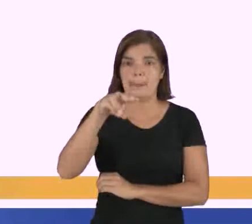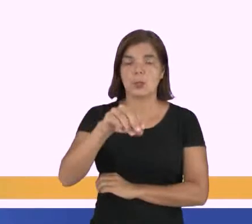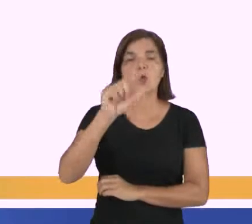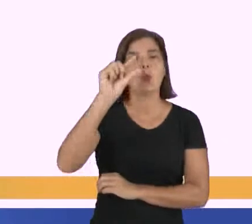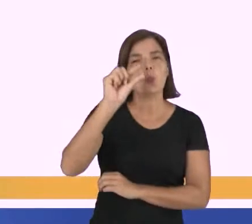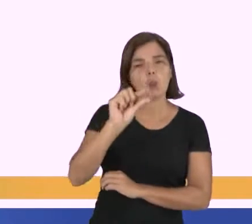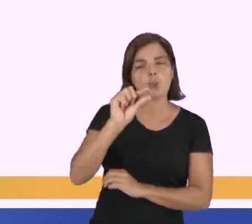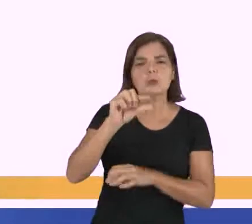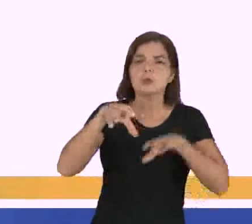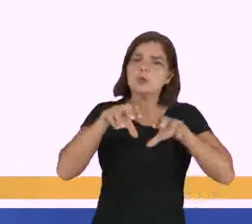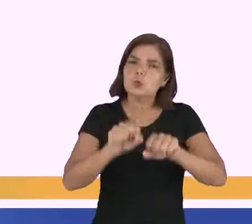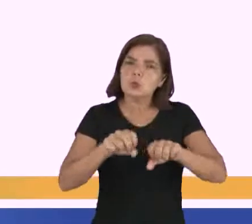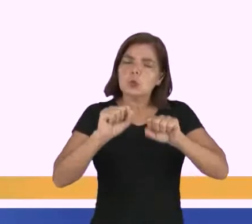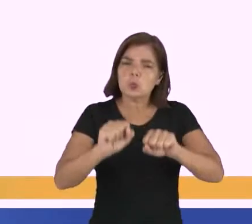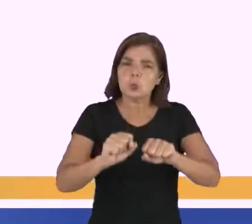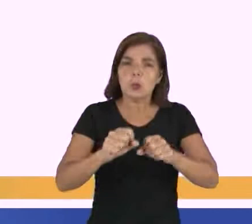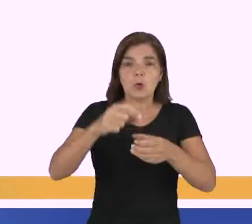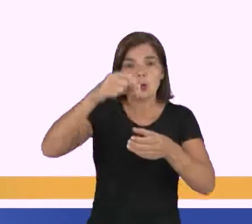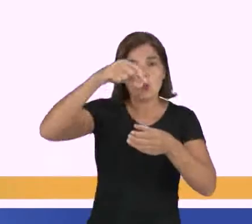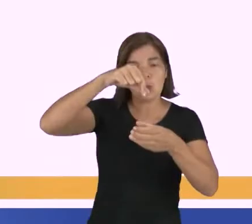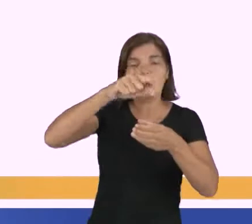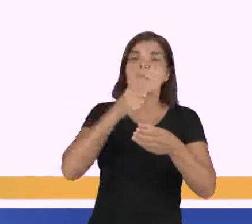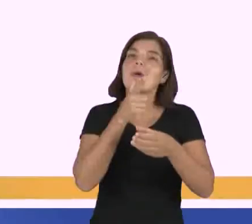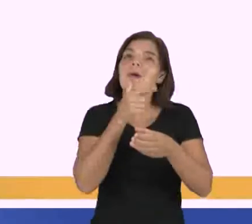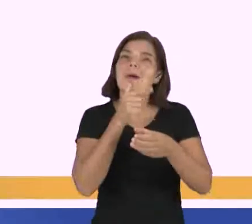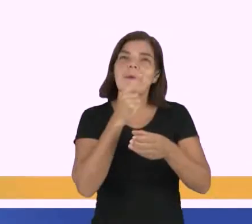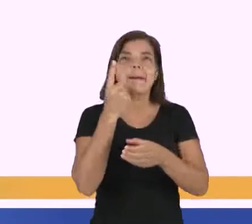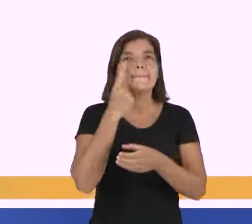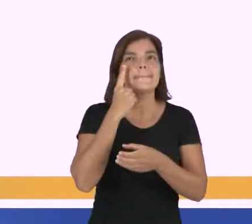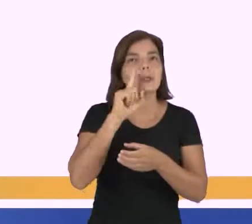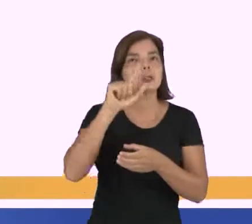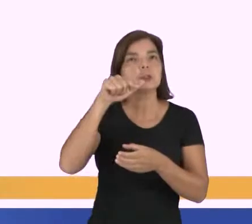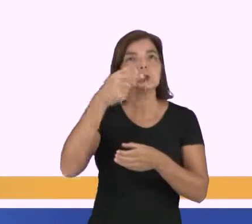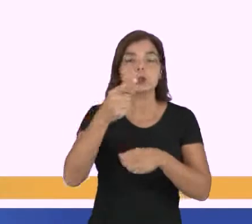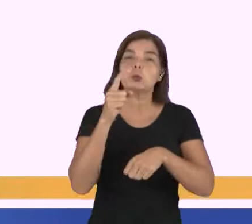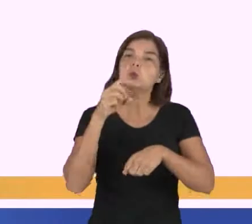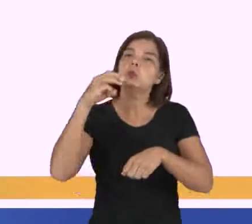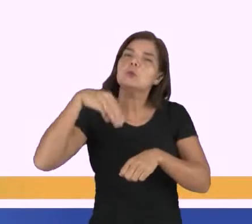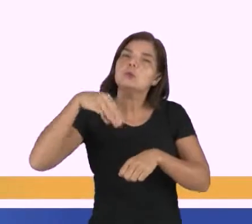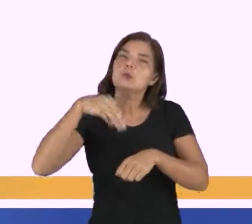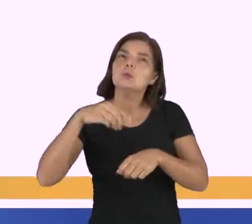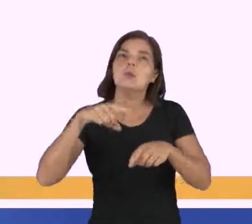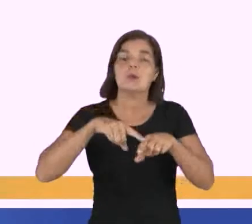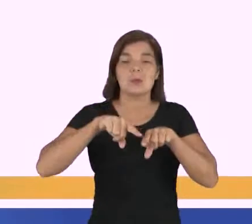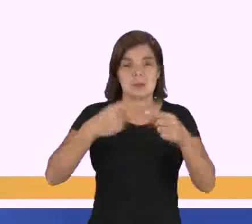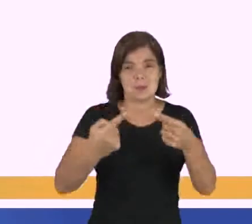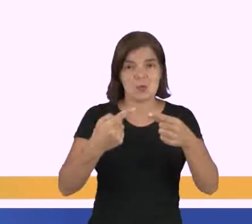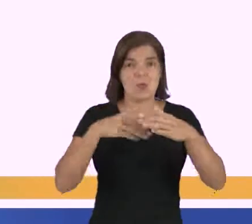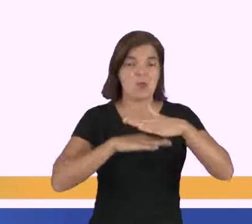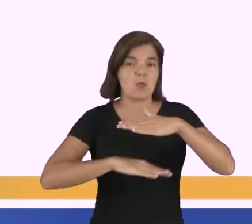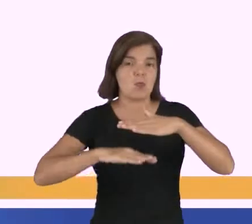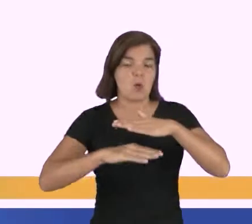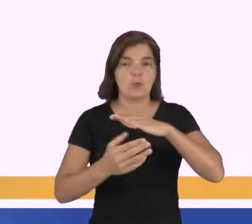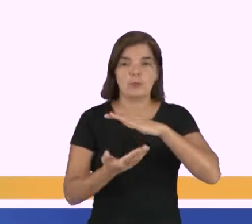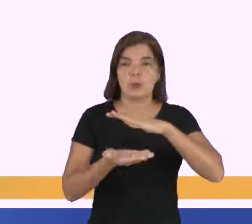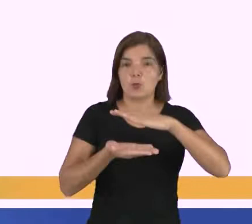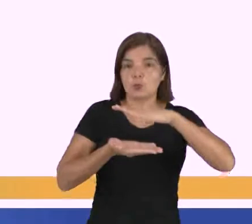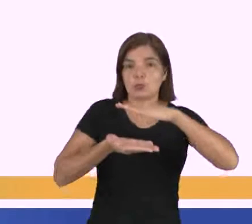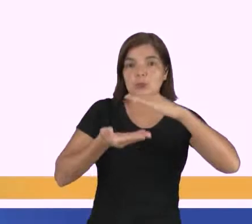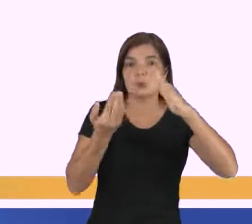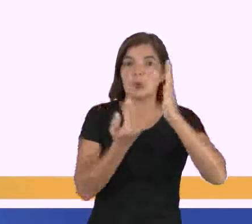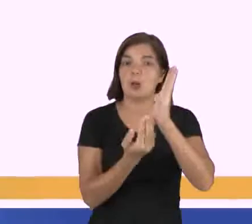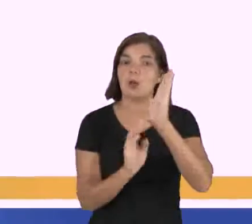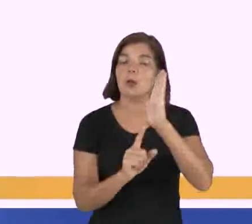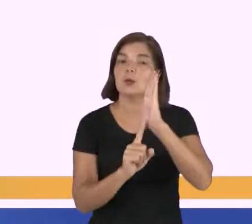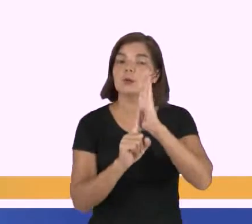pequena porção de massa de pão crua no copo d'água, observamos que, após alguns minutos, a massa que estava no fundo do copo flutua. Qual